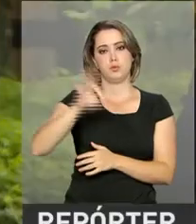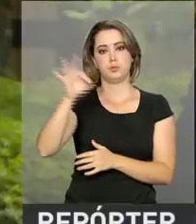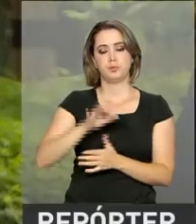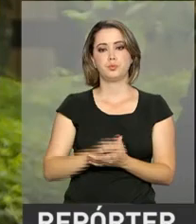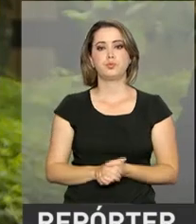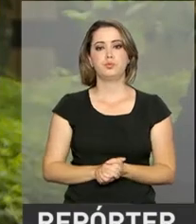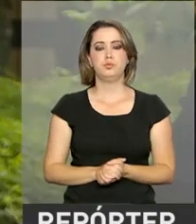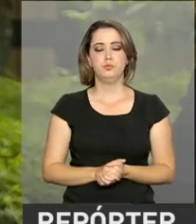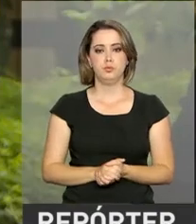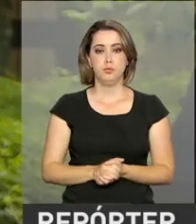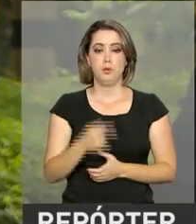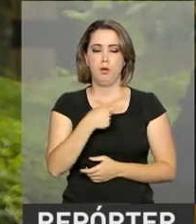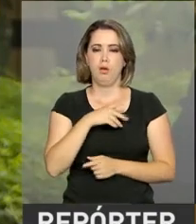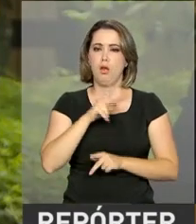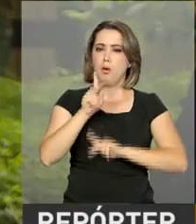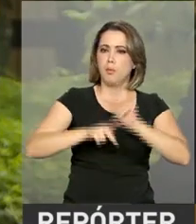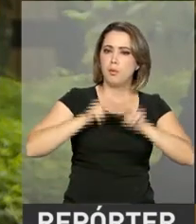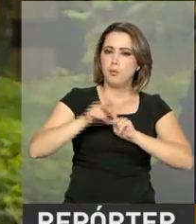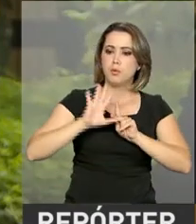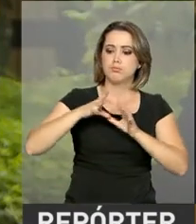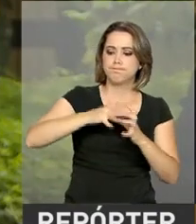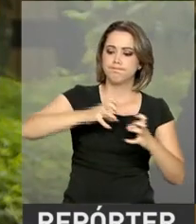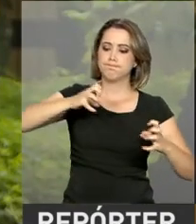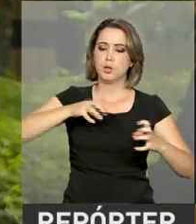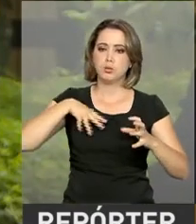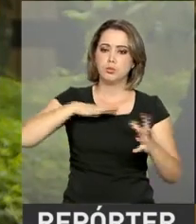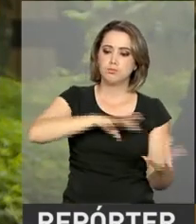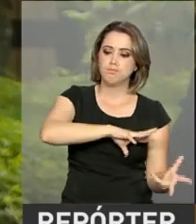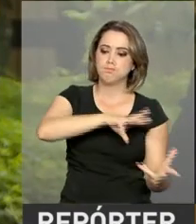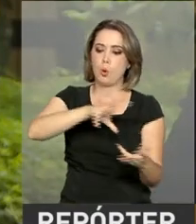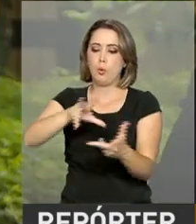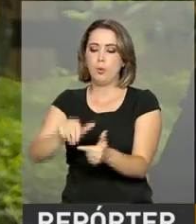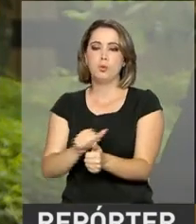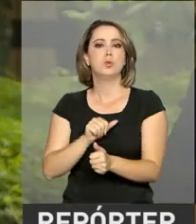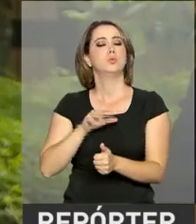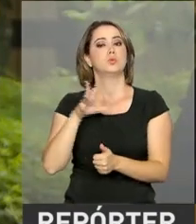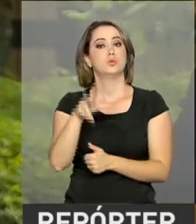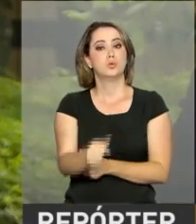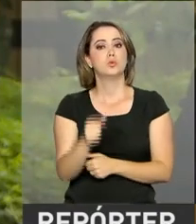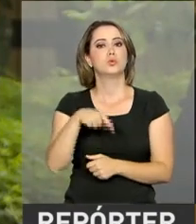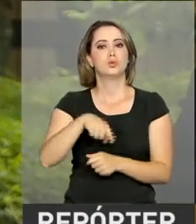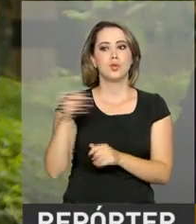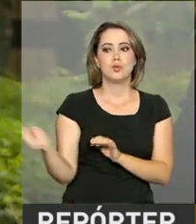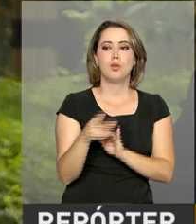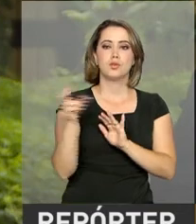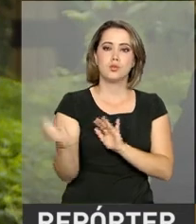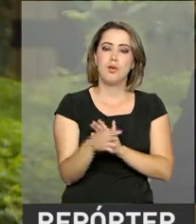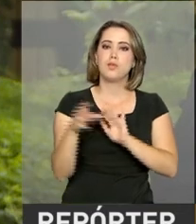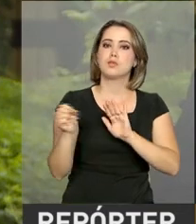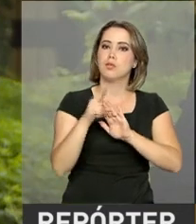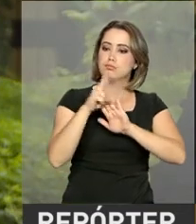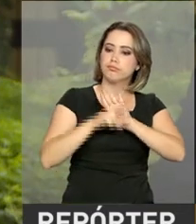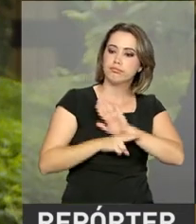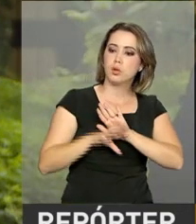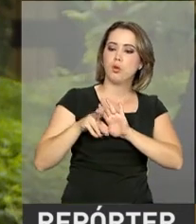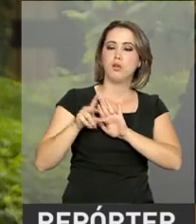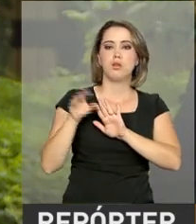O processo de envelhecimento é um processo global. Isso tem provocado uma onda de reforma de previdência no mundo